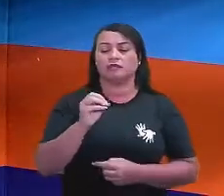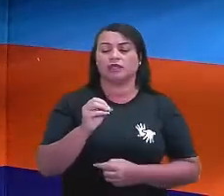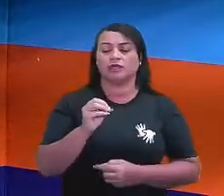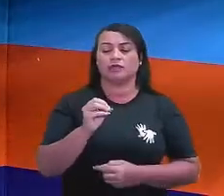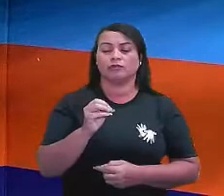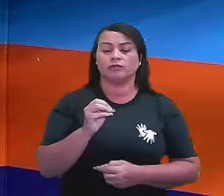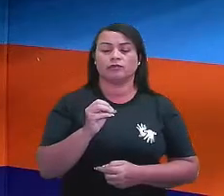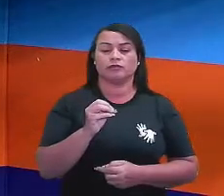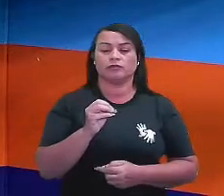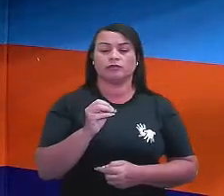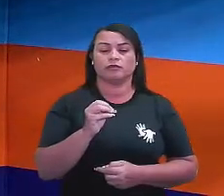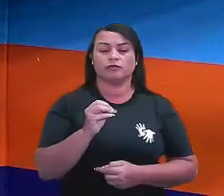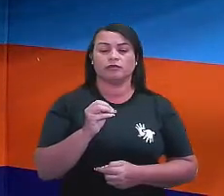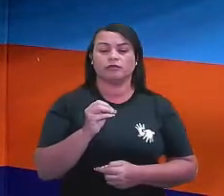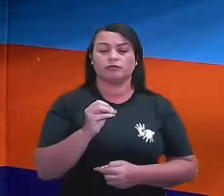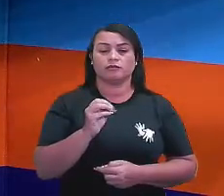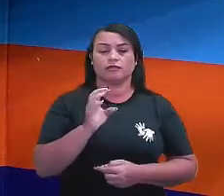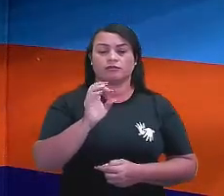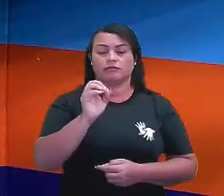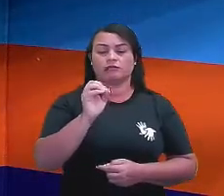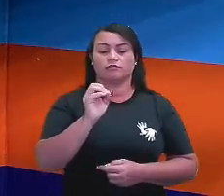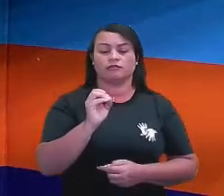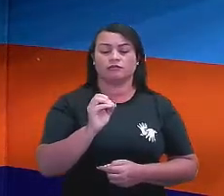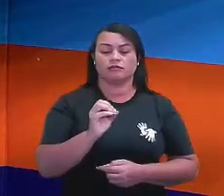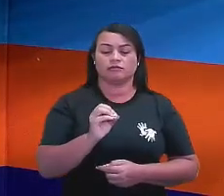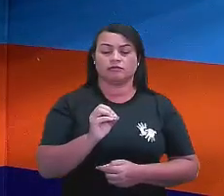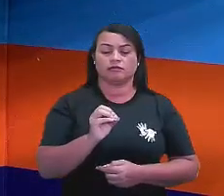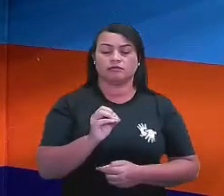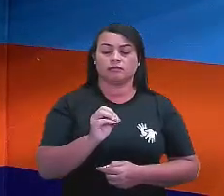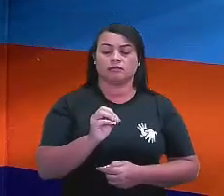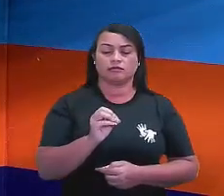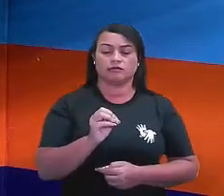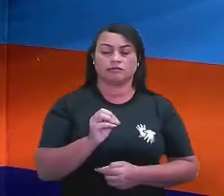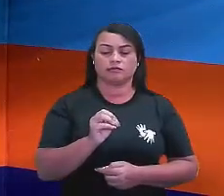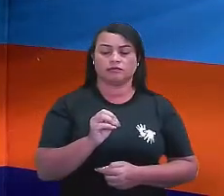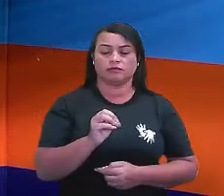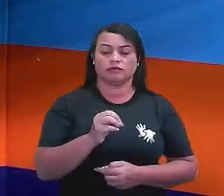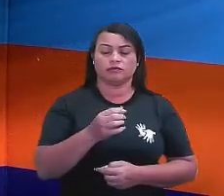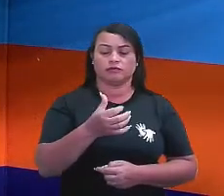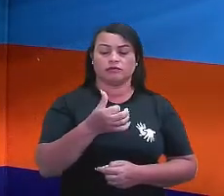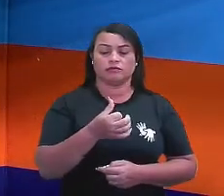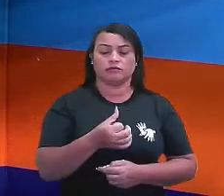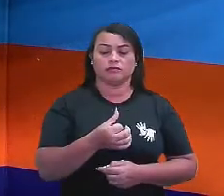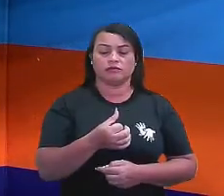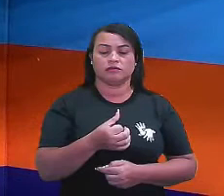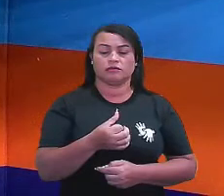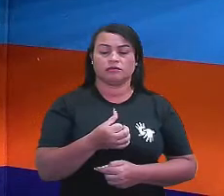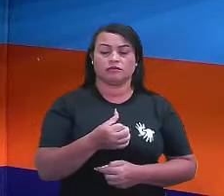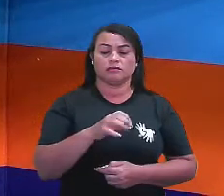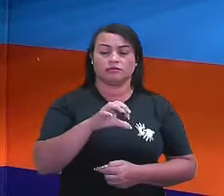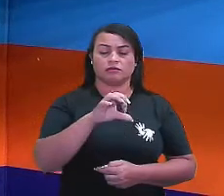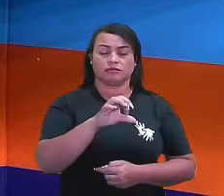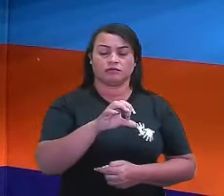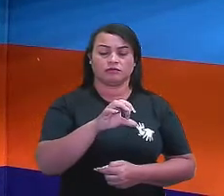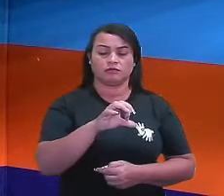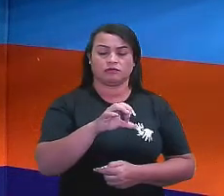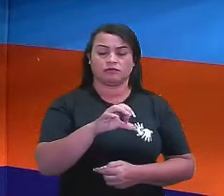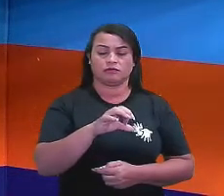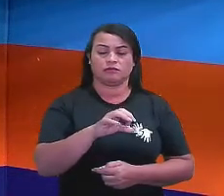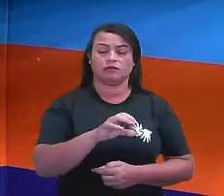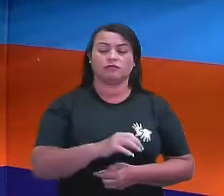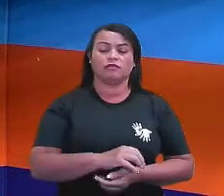Que a gente vai começar aqui, né? 3 vezes 0, 0. 3 vezes 2, 6. 3 vezes 3,